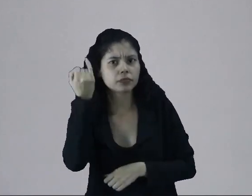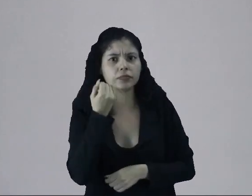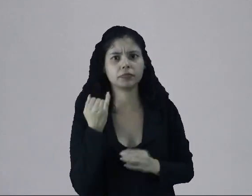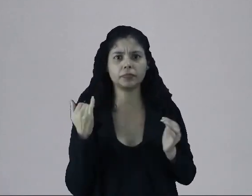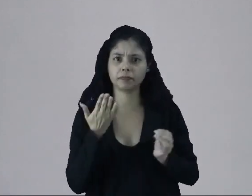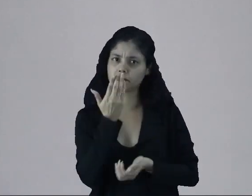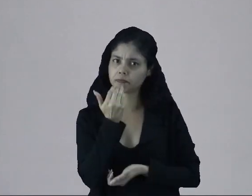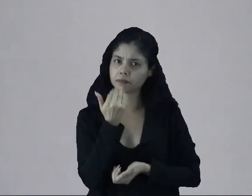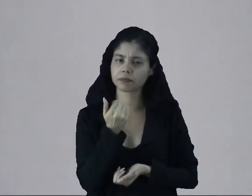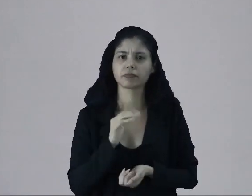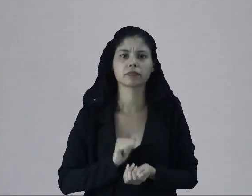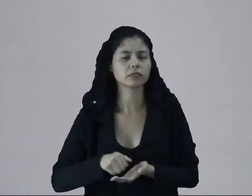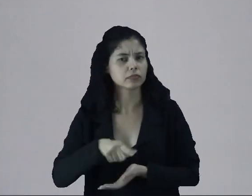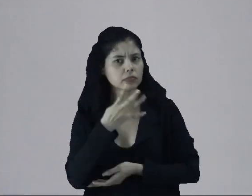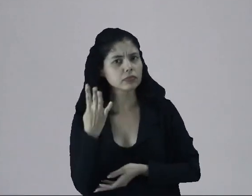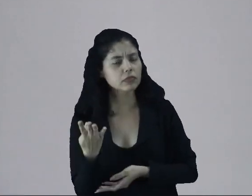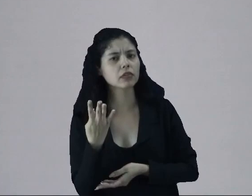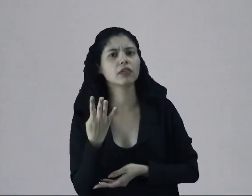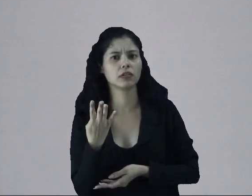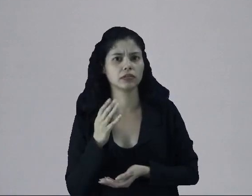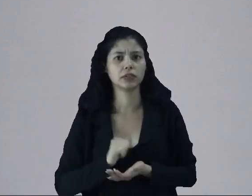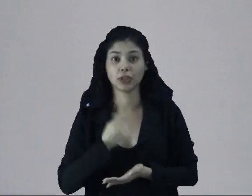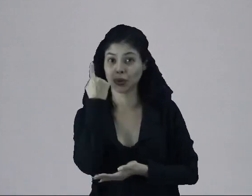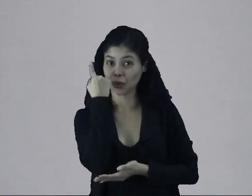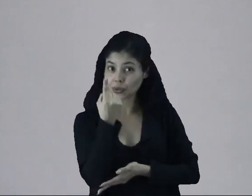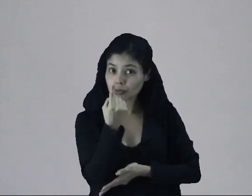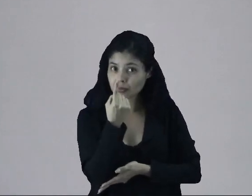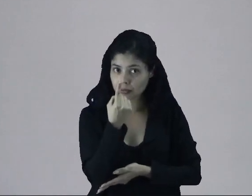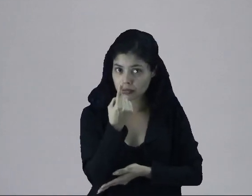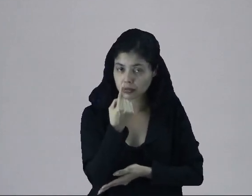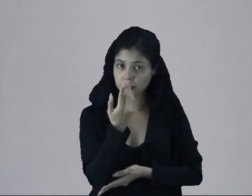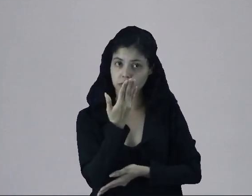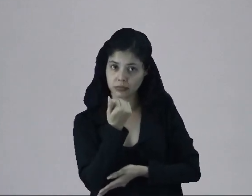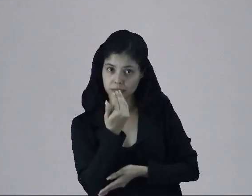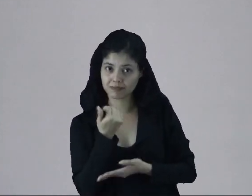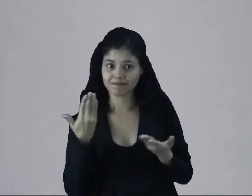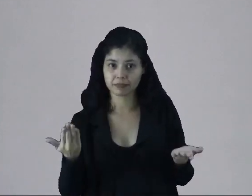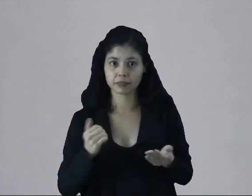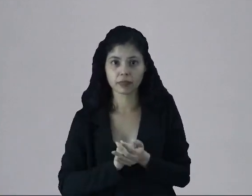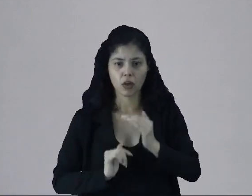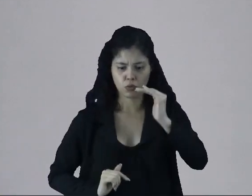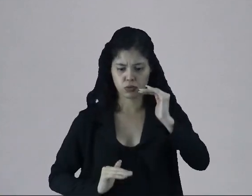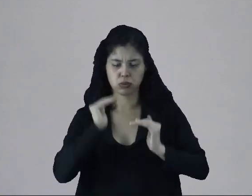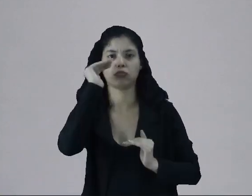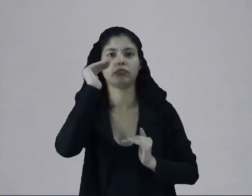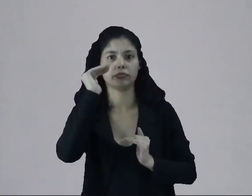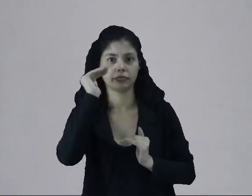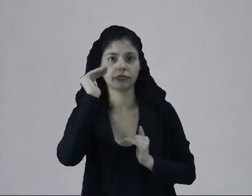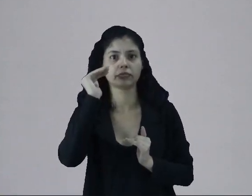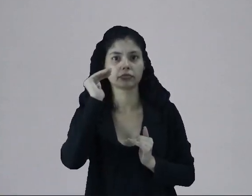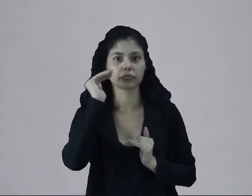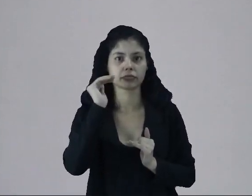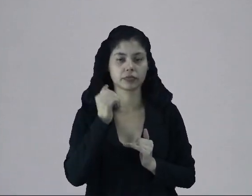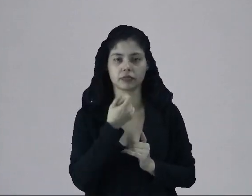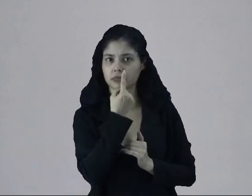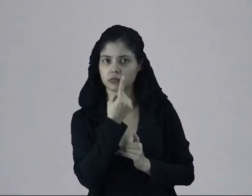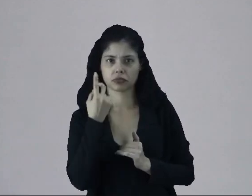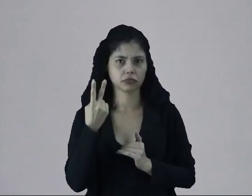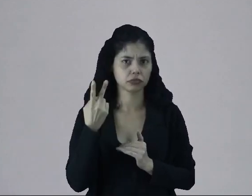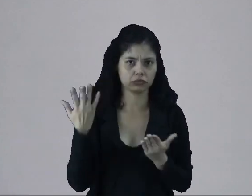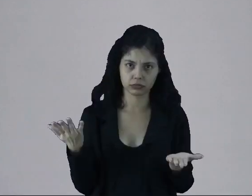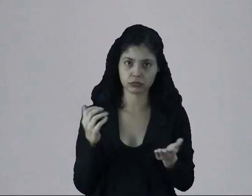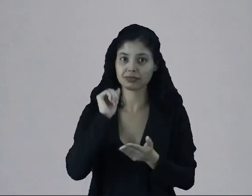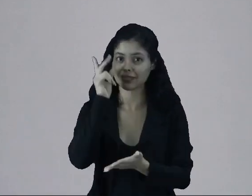de comer muita quantidade de alimento numa refeição, a tua insulina vai lá para cima. Beleza, isso 1 ou 2 vezes, mas